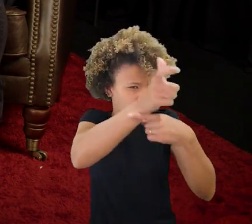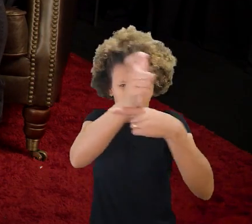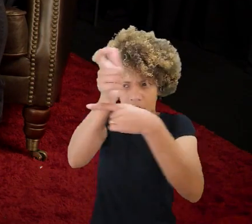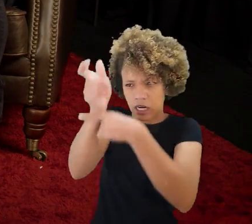assim né